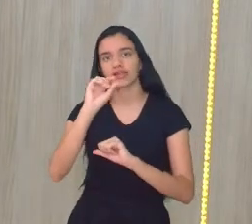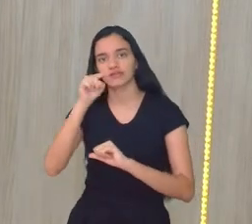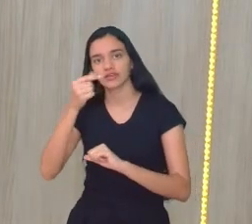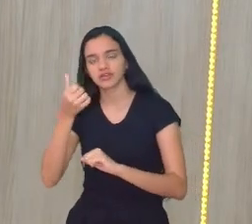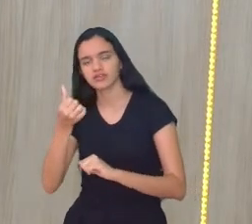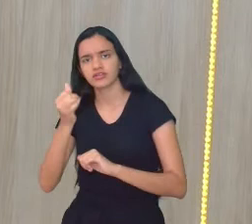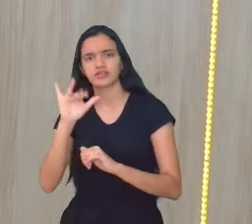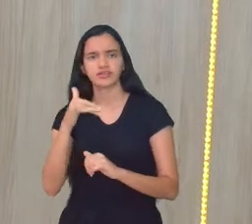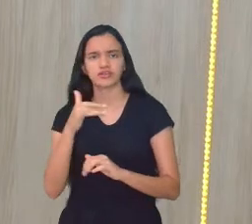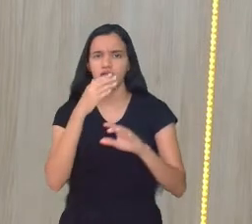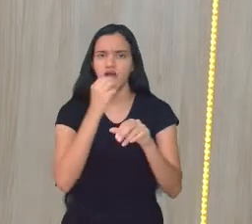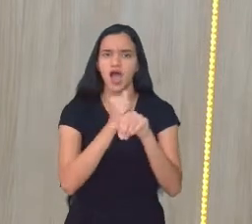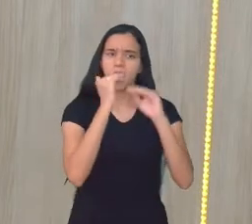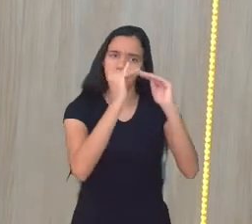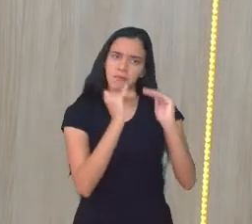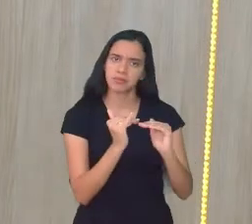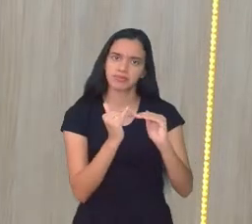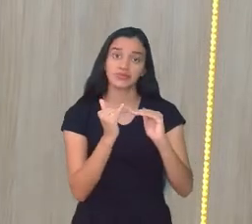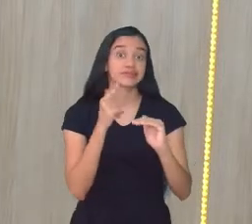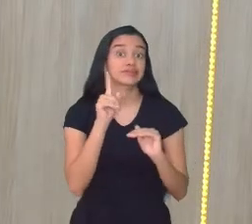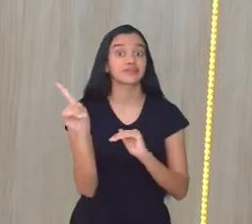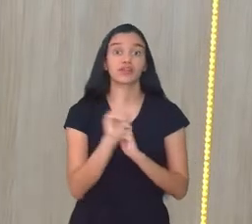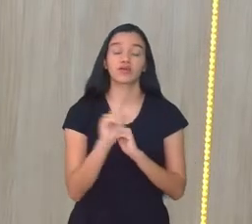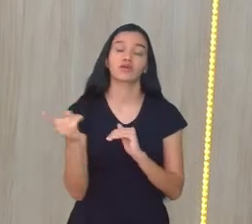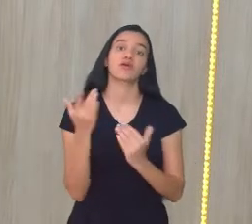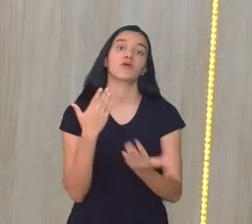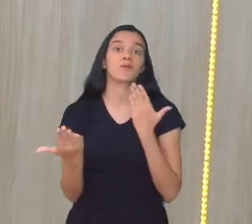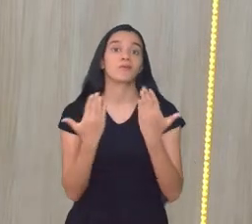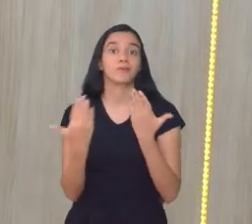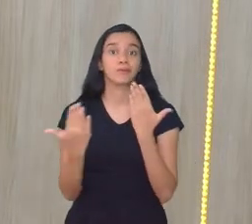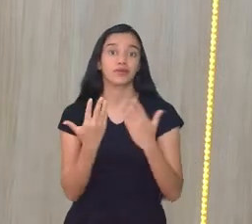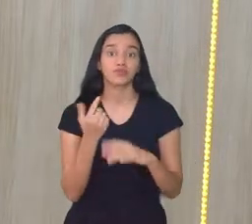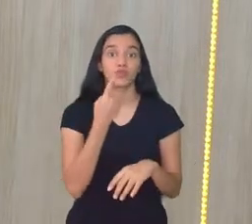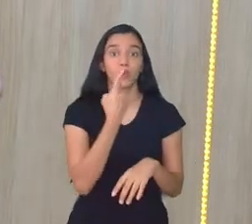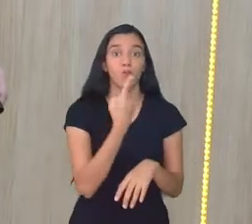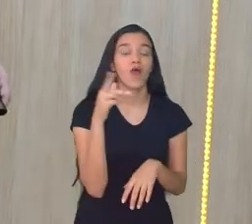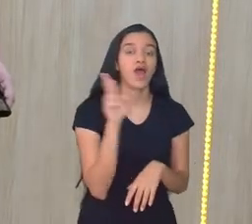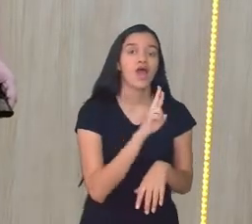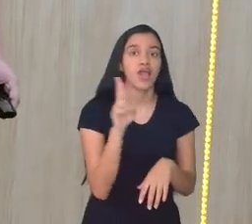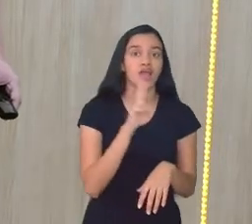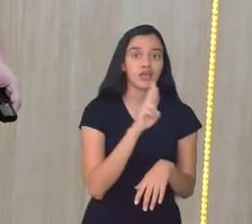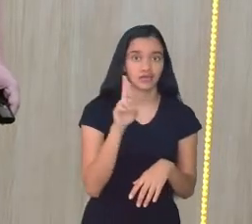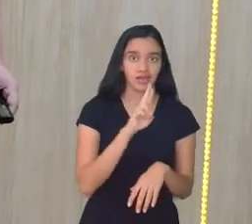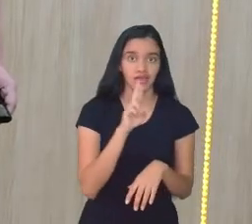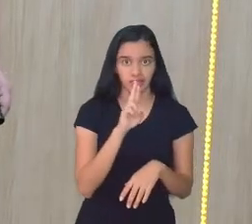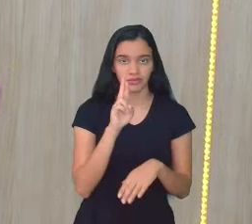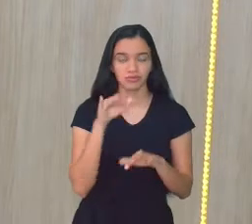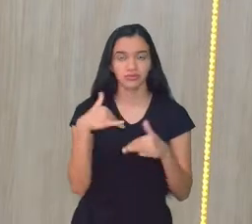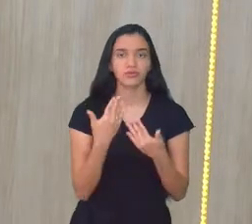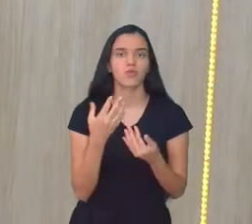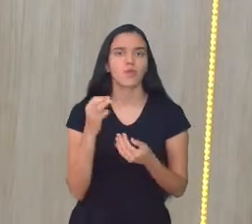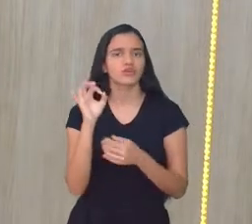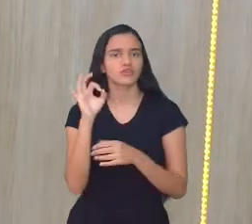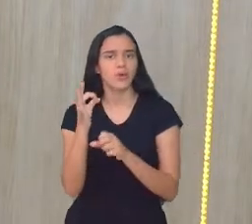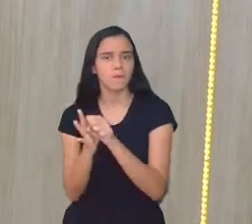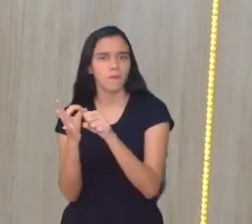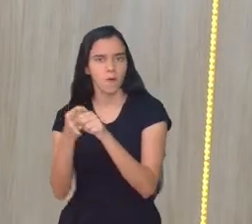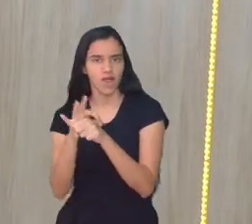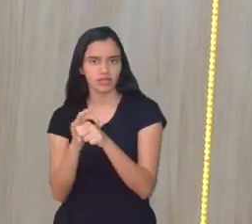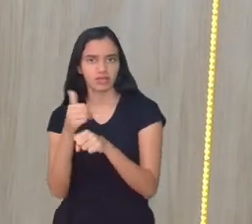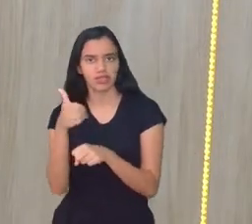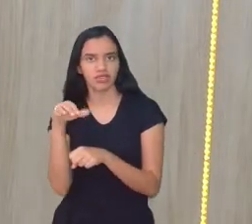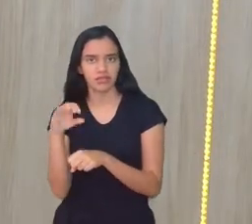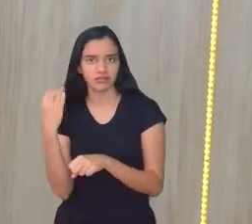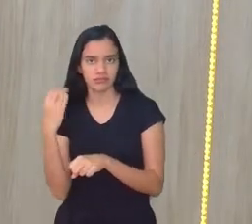professora, você não armou a conta? Não, eu fiz a comparação do um real com as moedinhas de 10 centavos, lembra? Então,